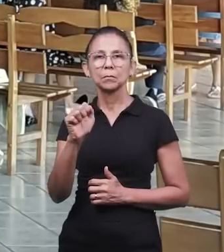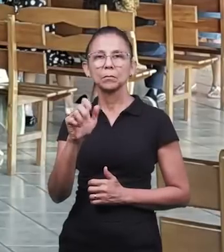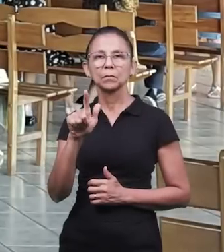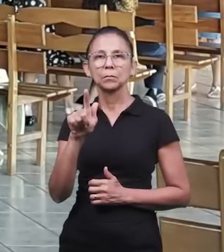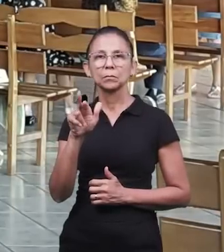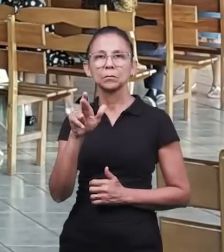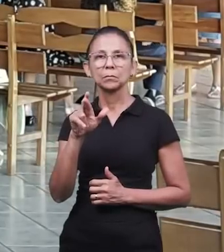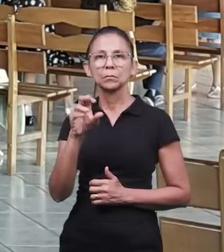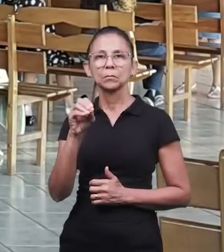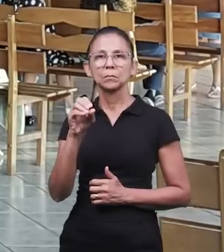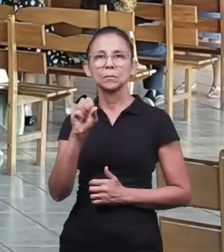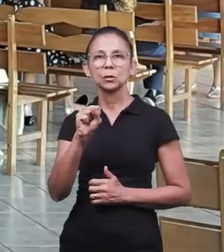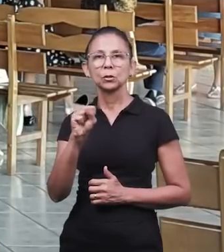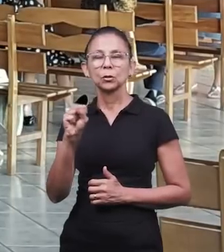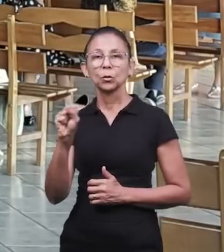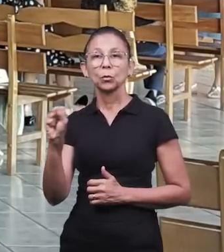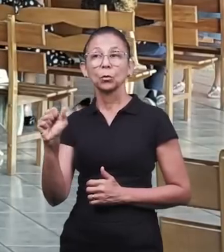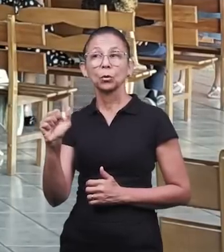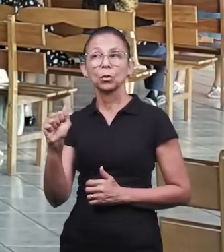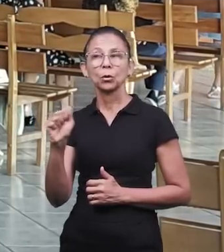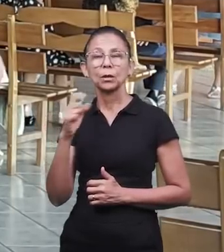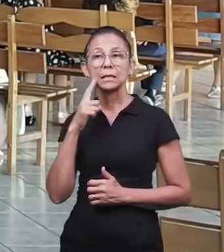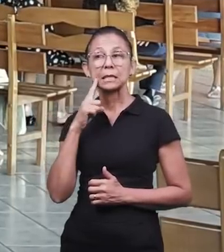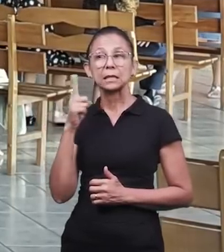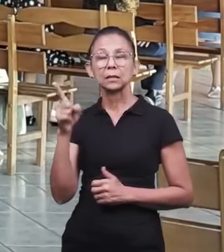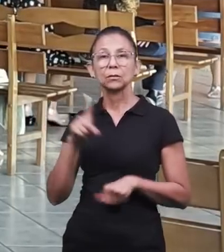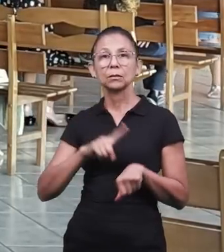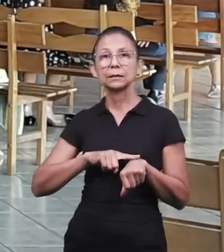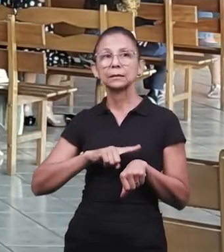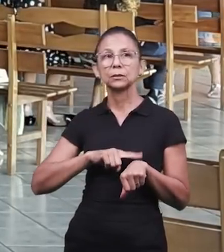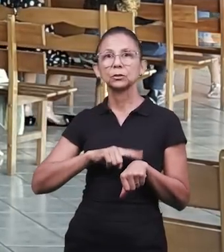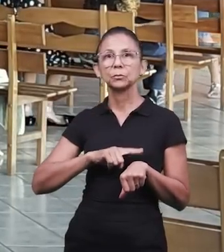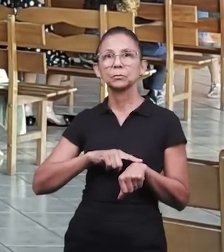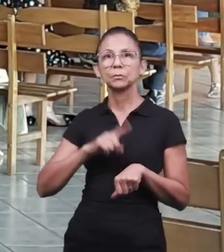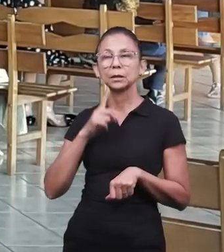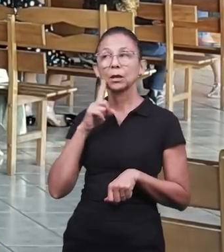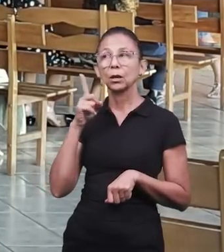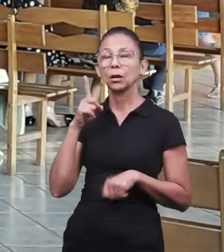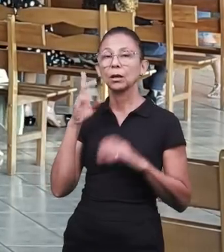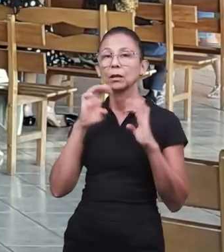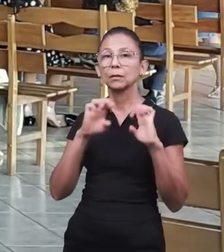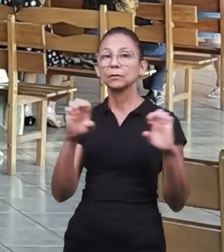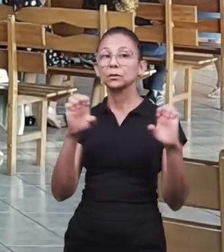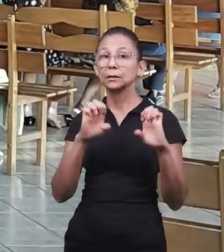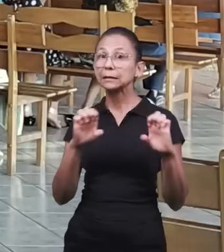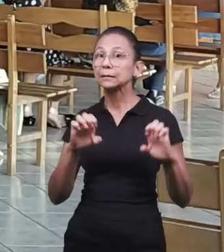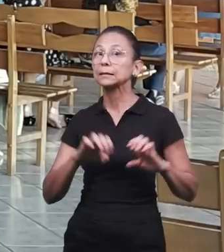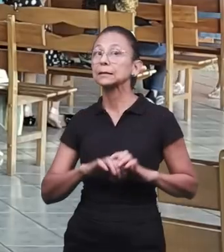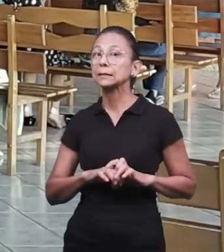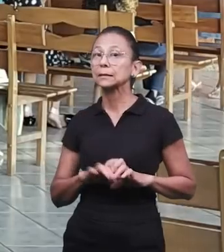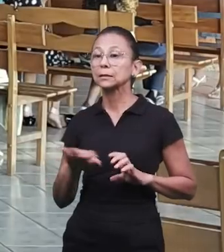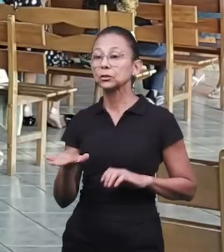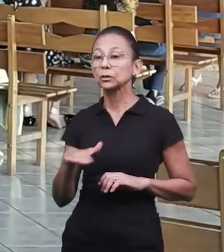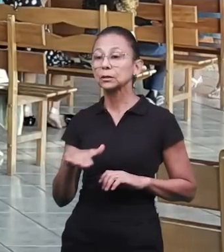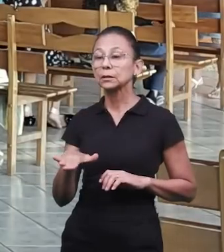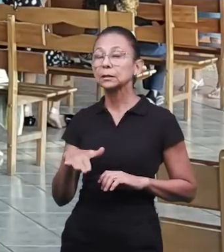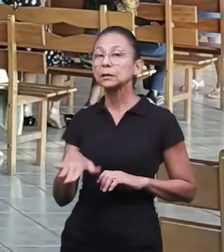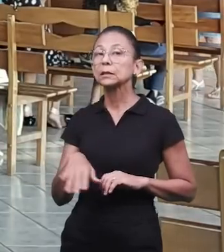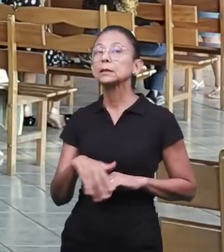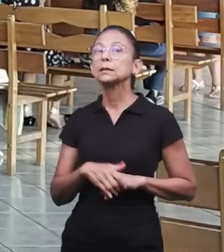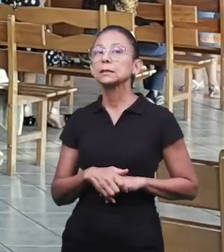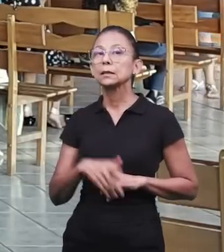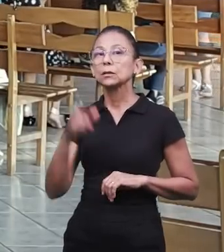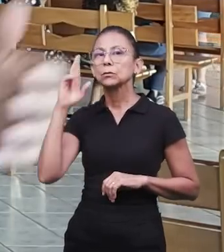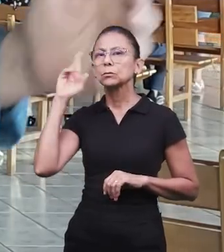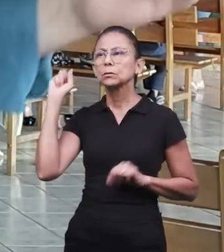Jorge, aqui em Ponta Grossa nós estamos agora, nesse exato momento, tendo a evangelização de crianças, onde o Senhor